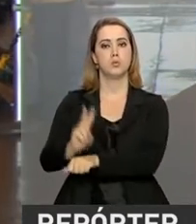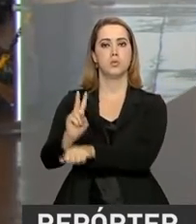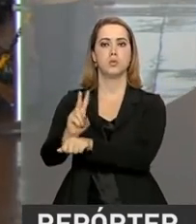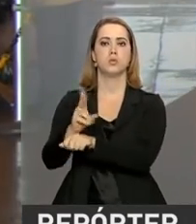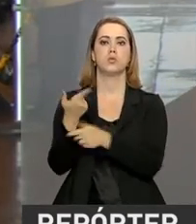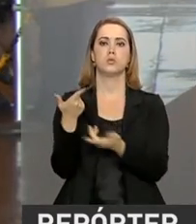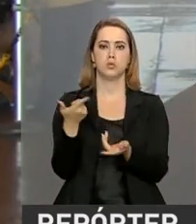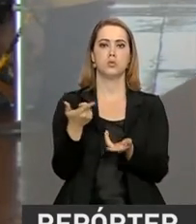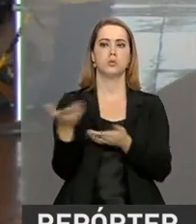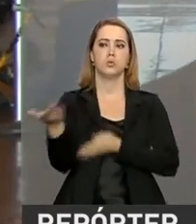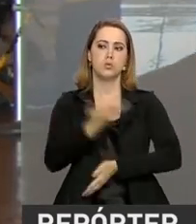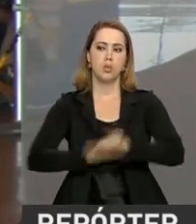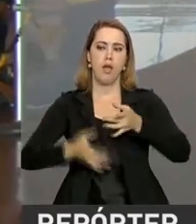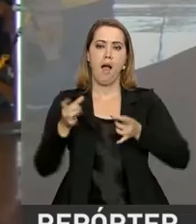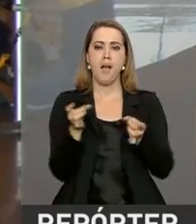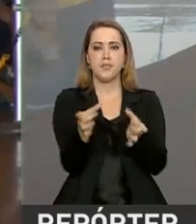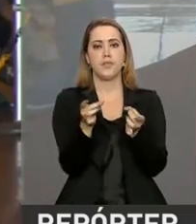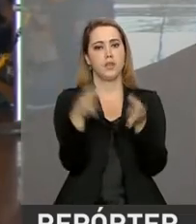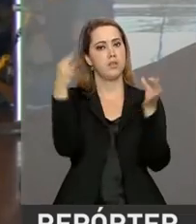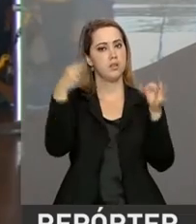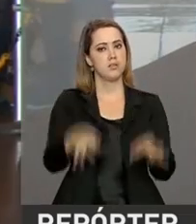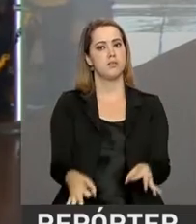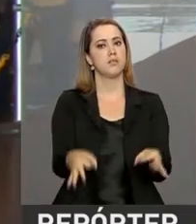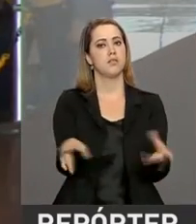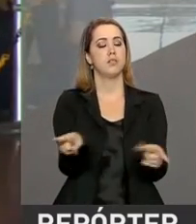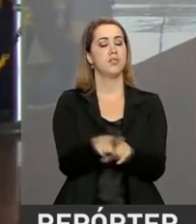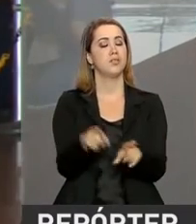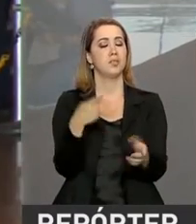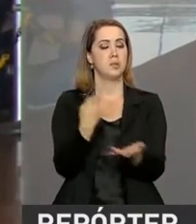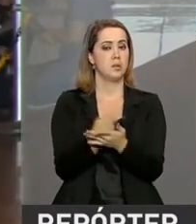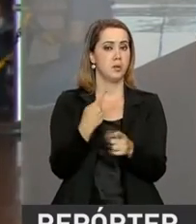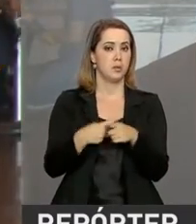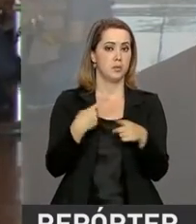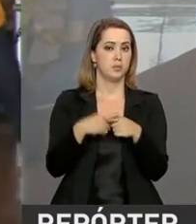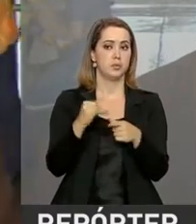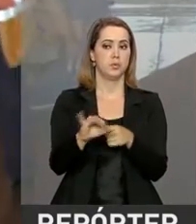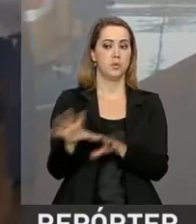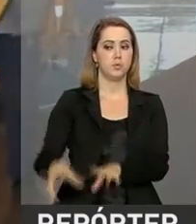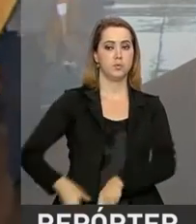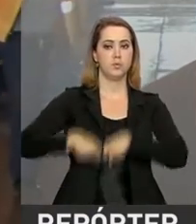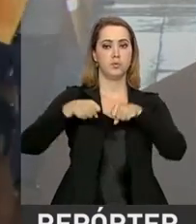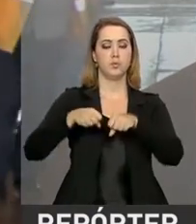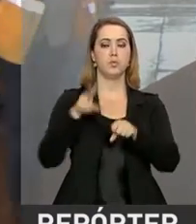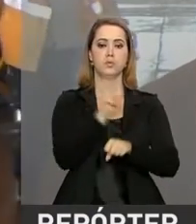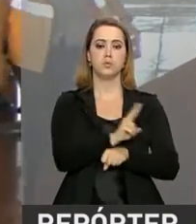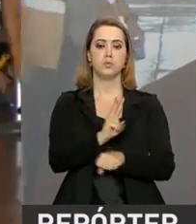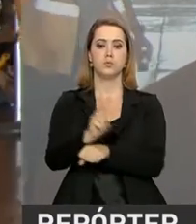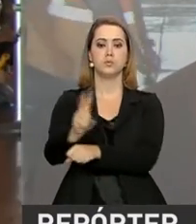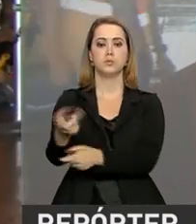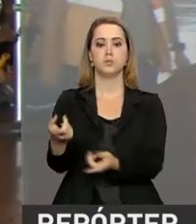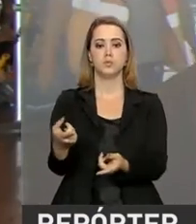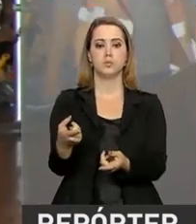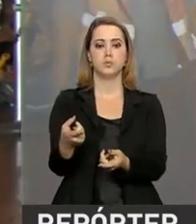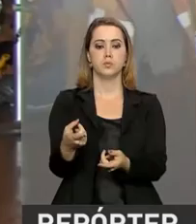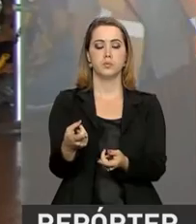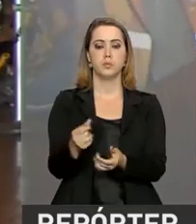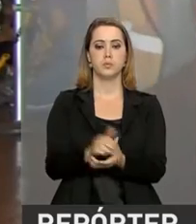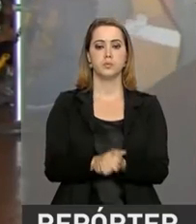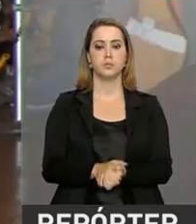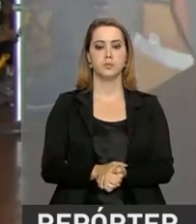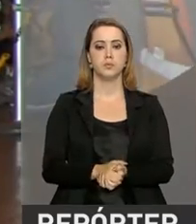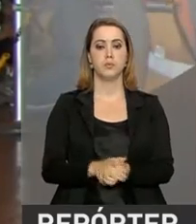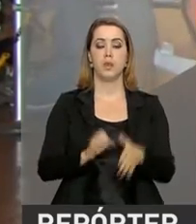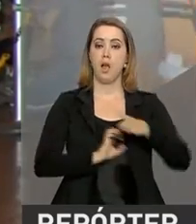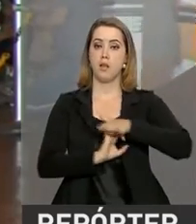concorrência leal, então se alguma prática desleal de comércio é feita e a mercadoria é apreendida, a gente está protegendo